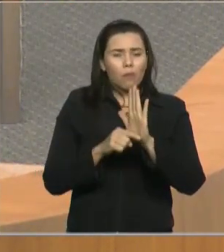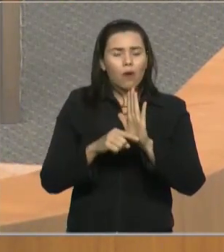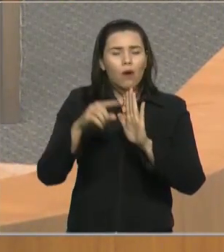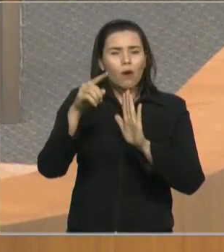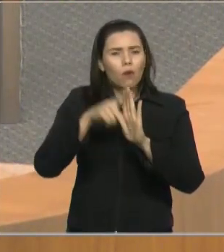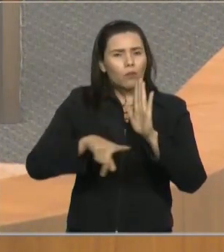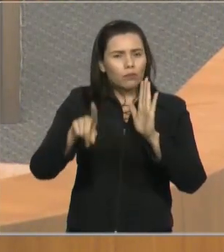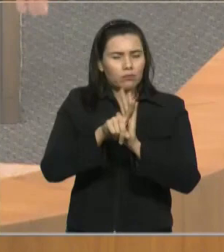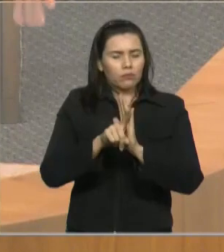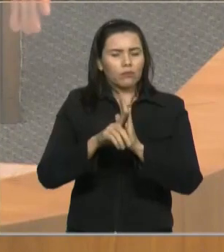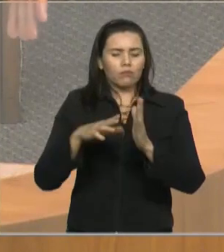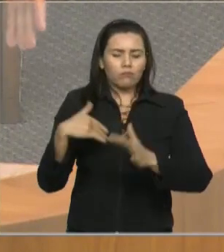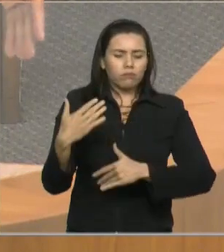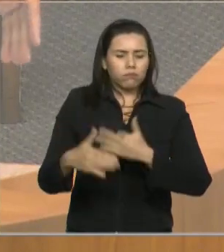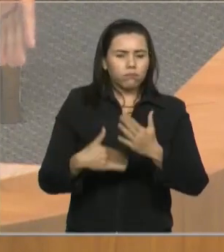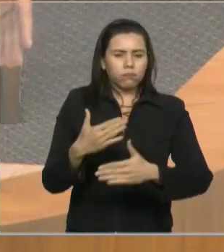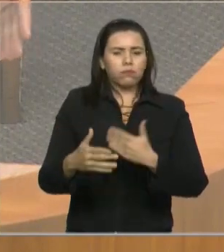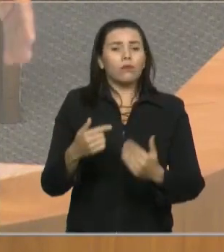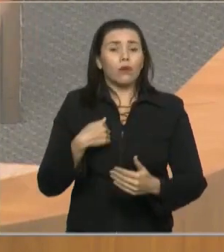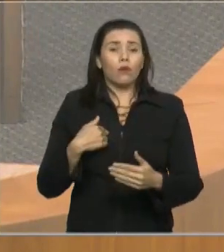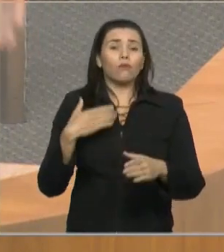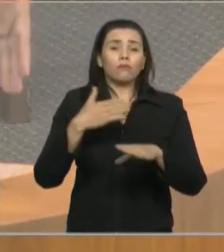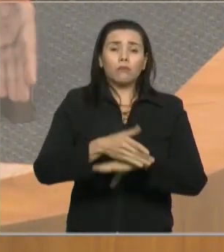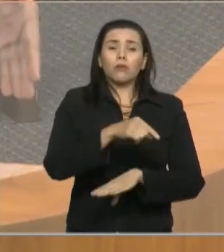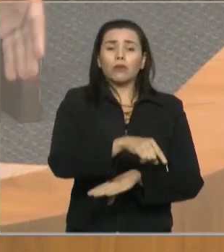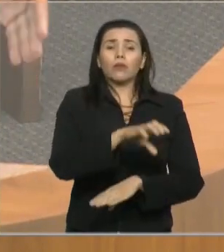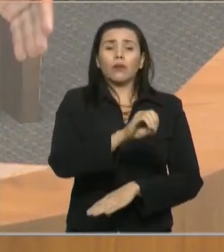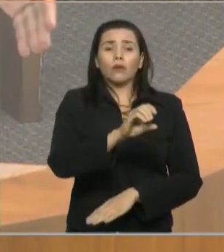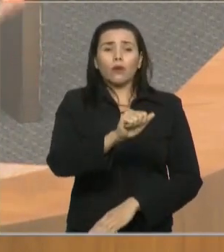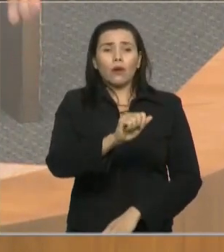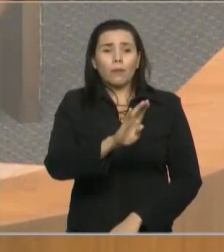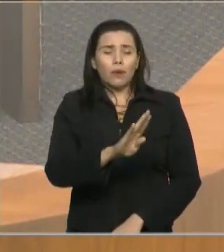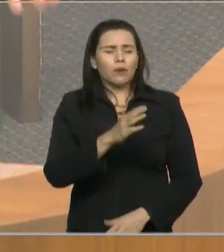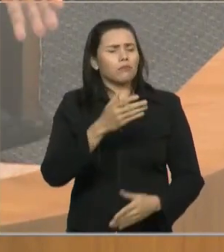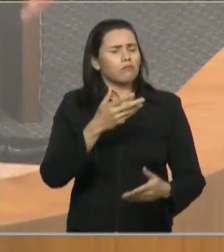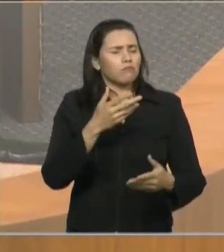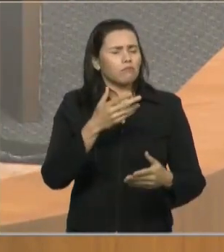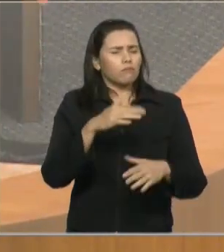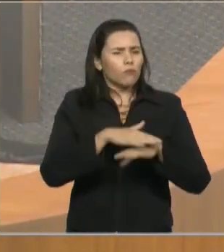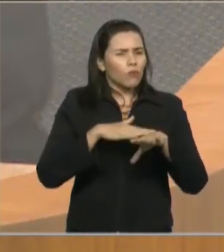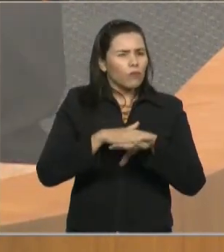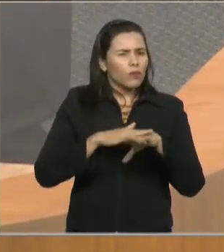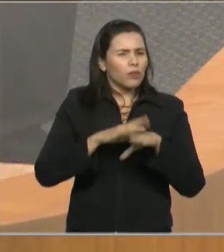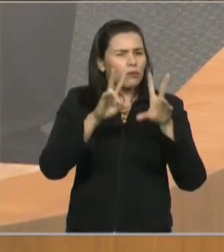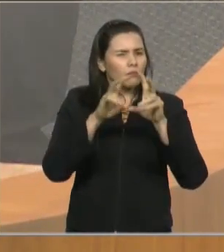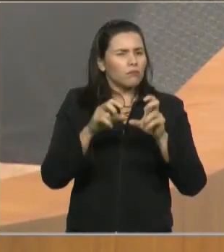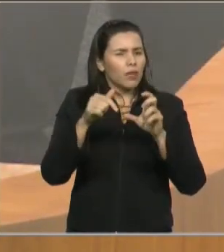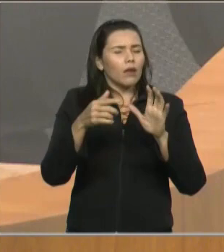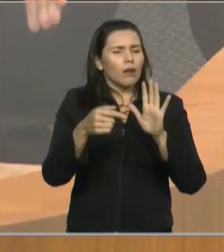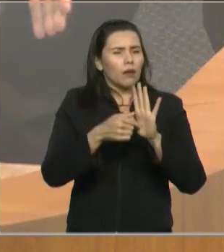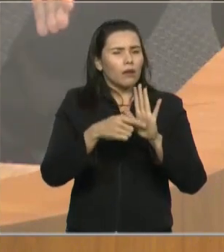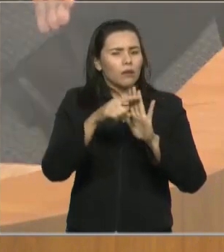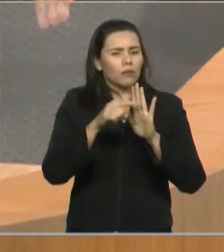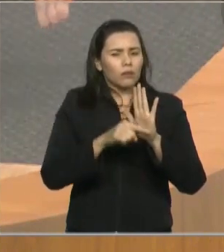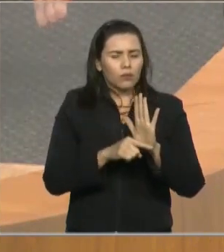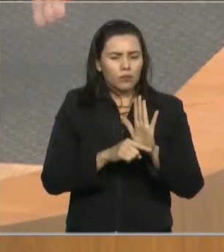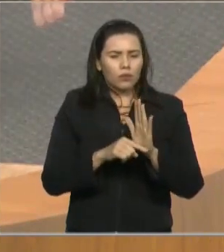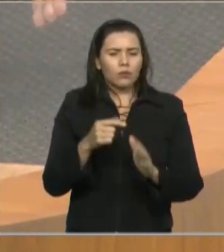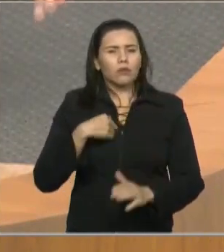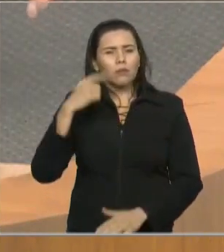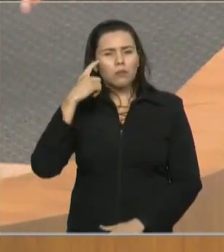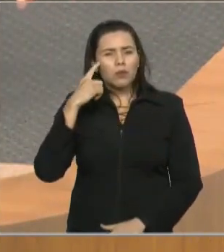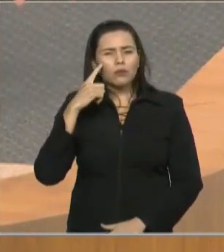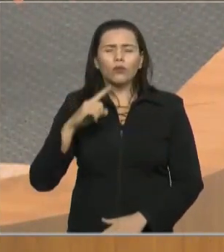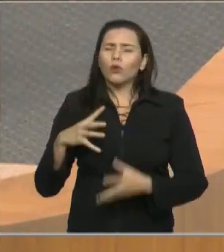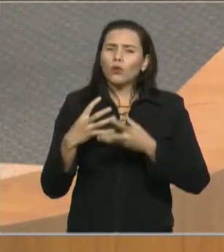dia de hoje com o presidente da OAB e, de forma institucional, algo que é benéfico, que é bom para a Ordem dos Advogados do